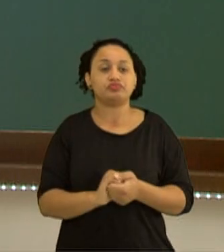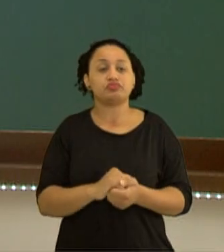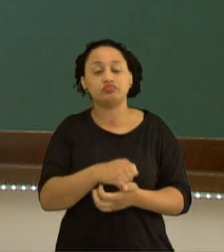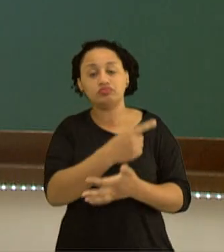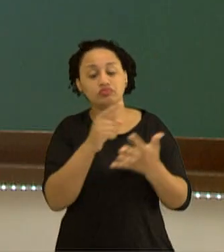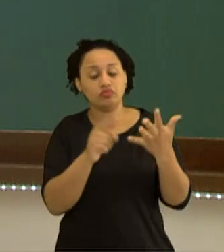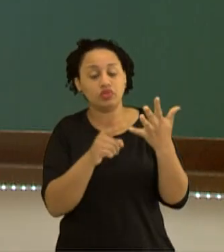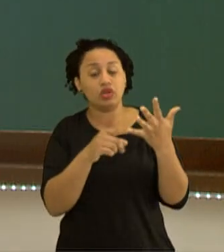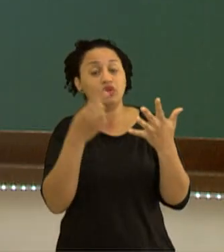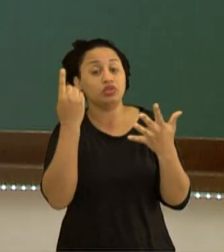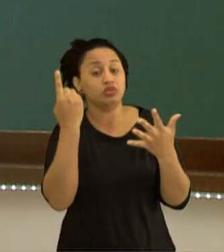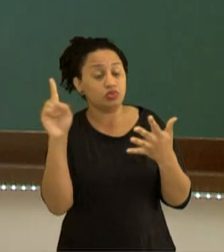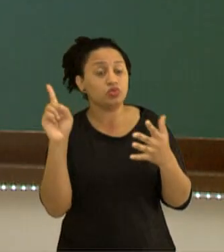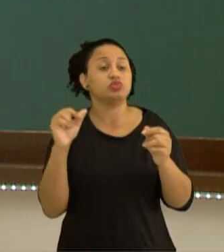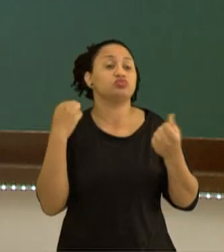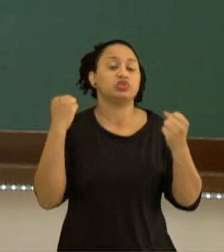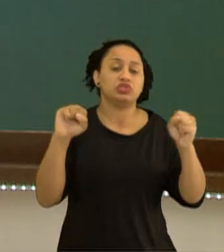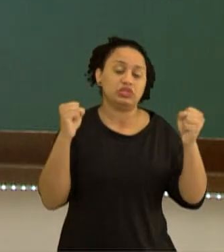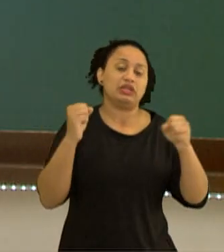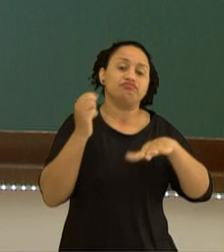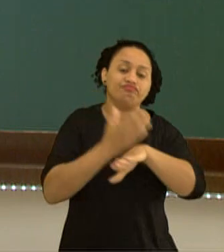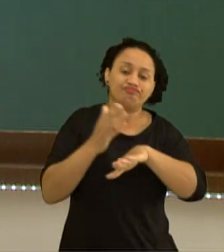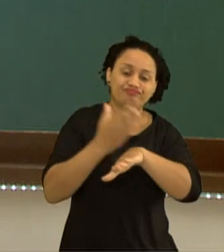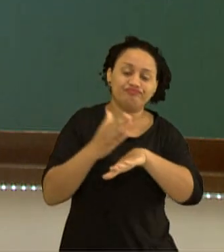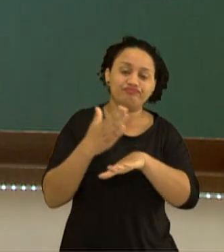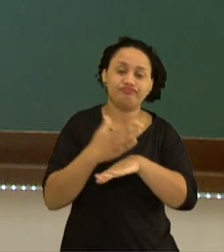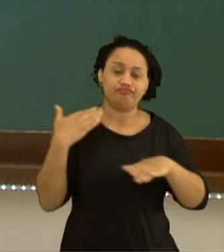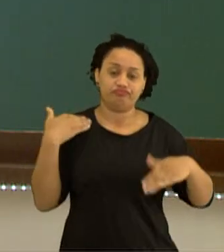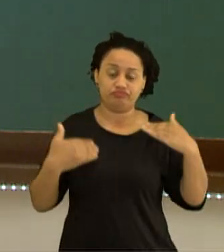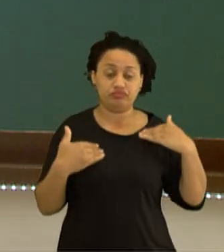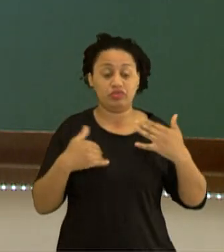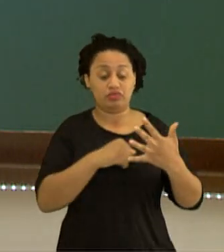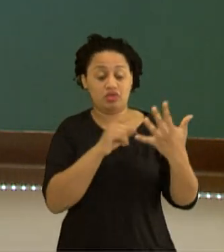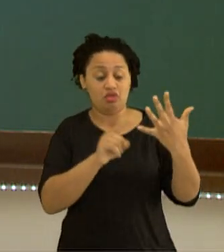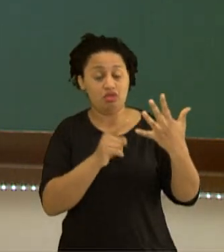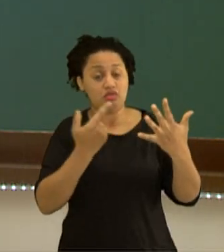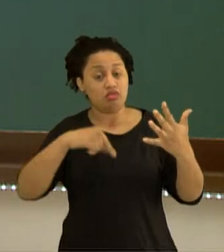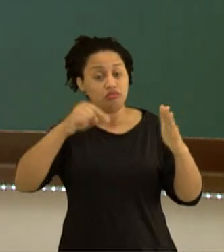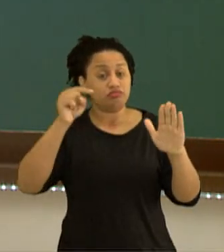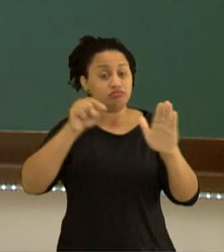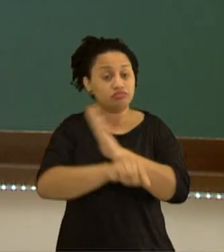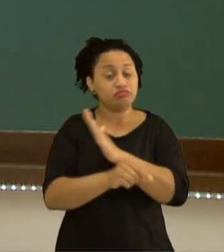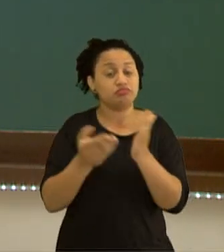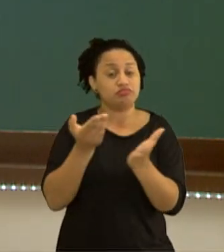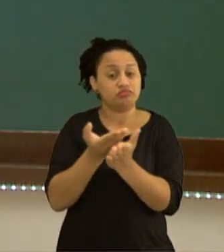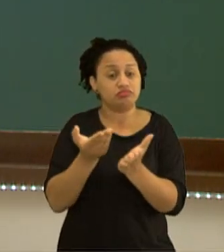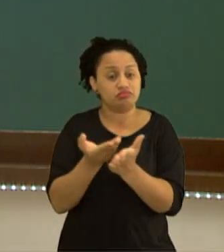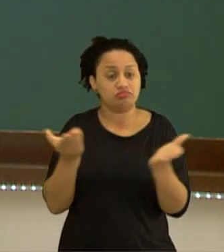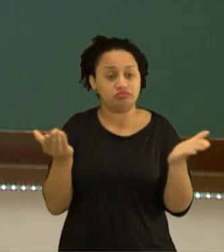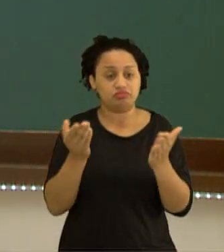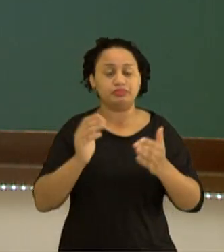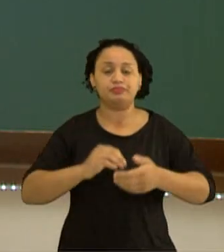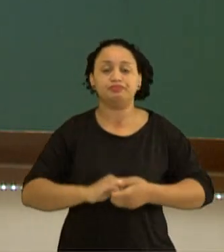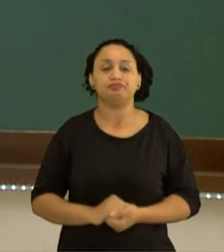a ginástica de condicionamento físico, que é o que nós vamos entender nessa aula.